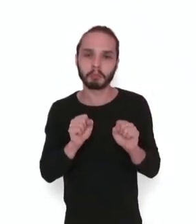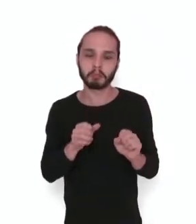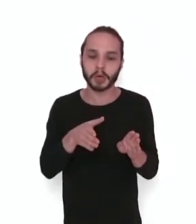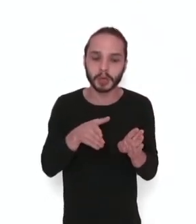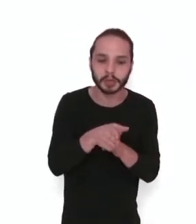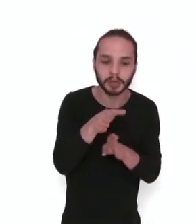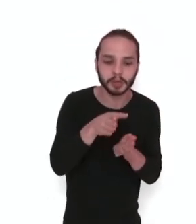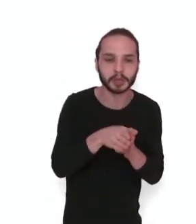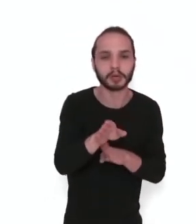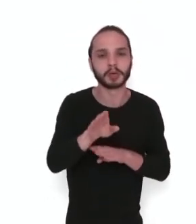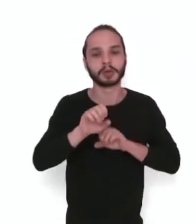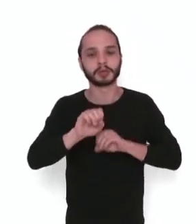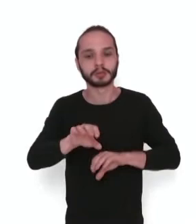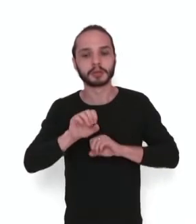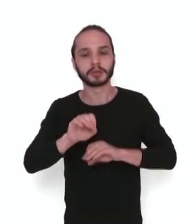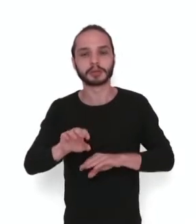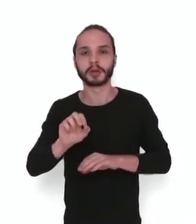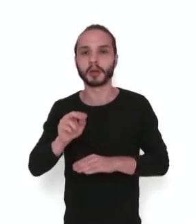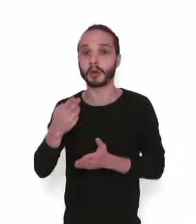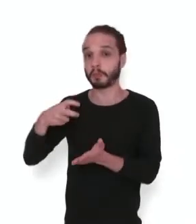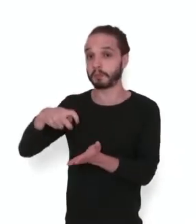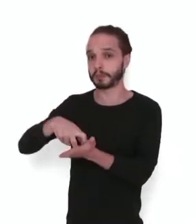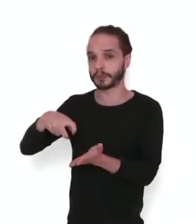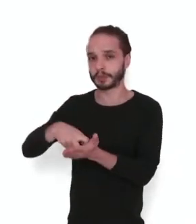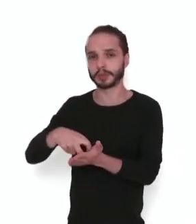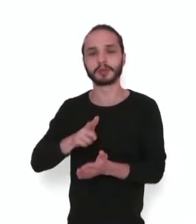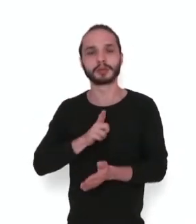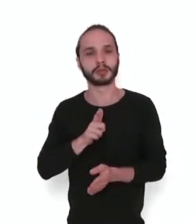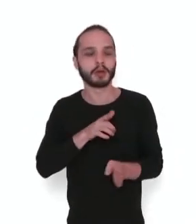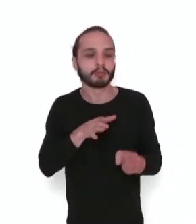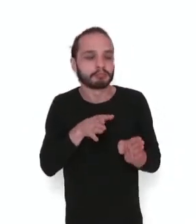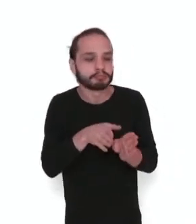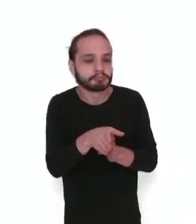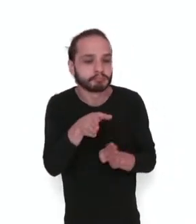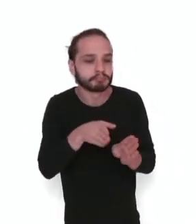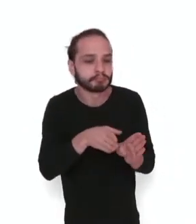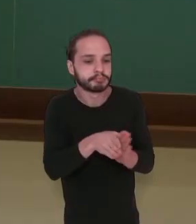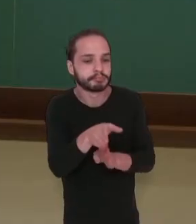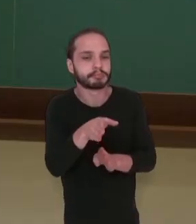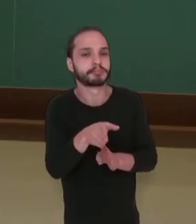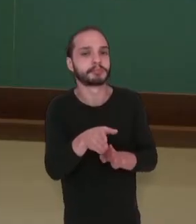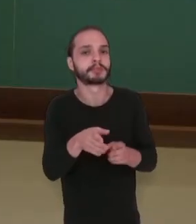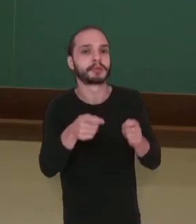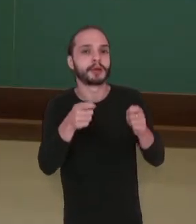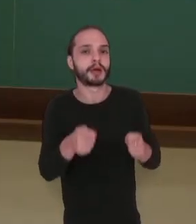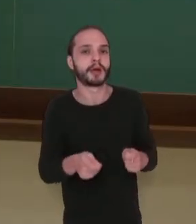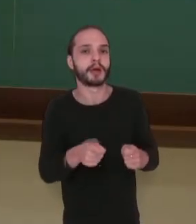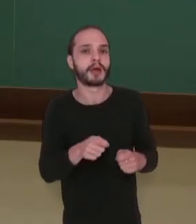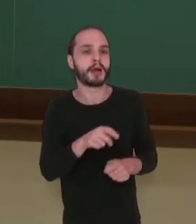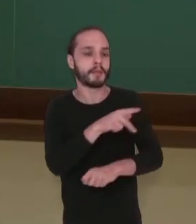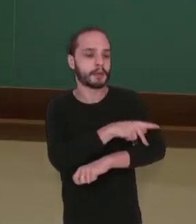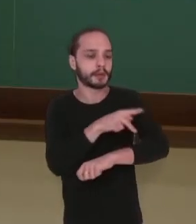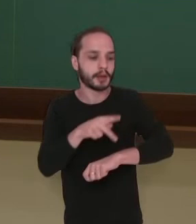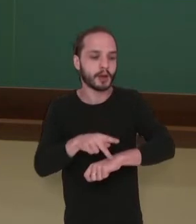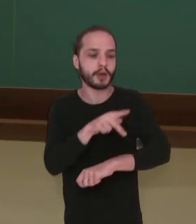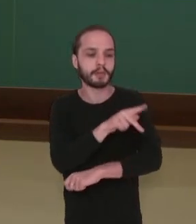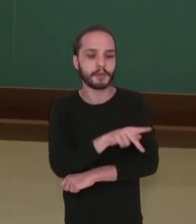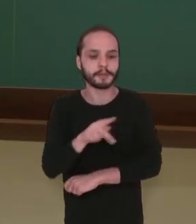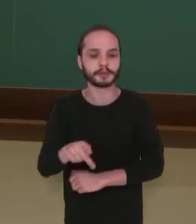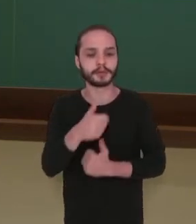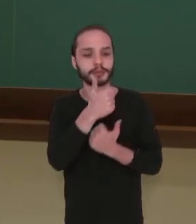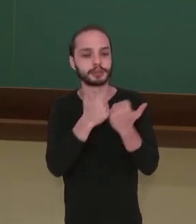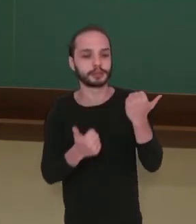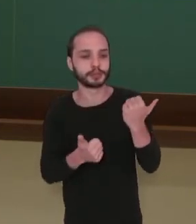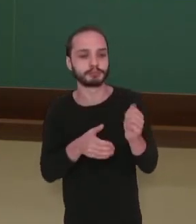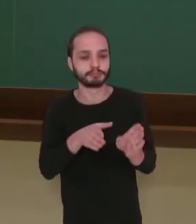ações disciplinares. Entre elas, orientação disciplinar, com a ação pedagógica dos professores e a equipe pedagógica e a direção,